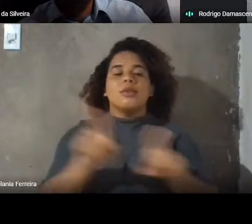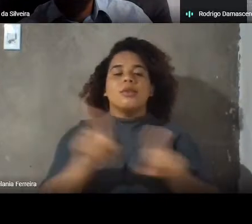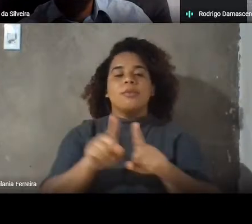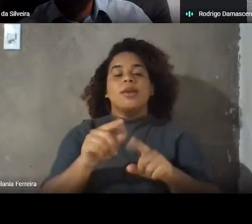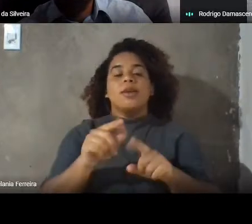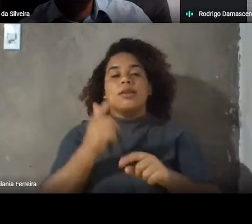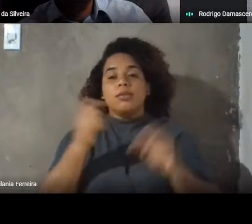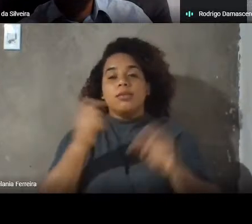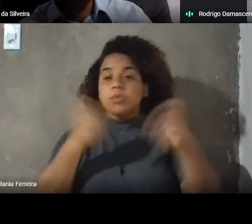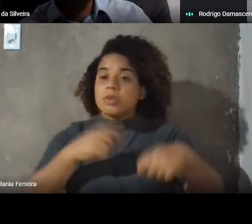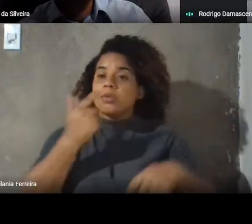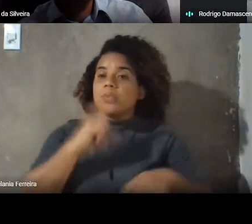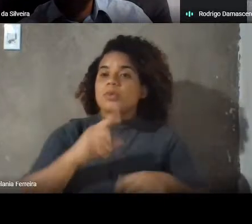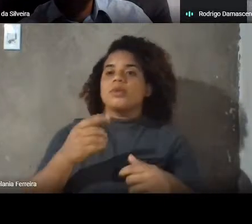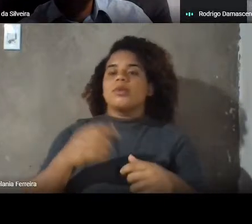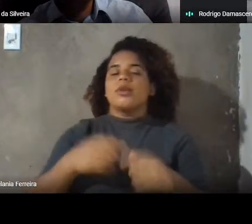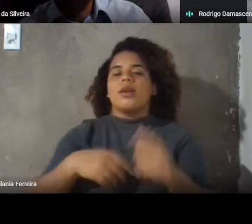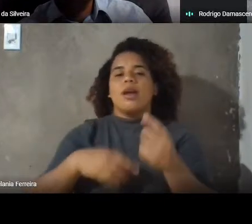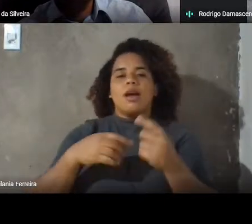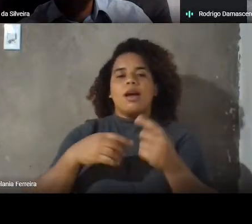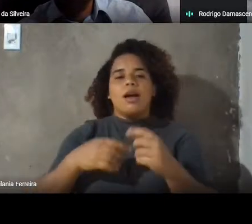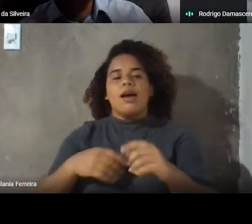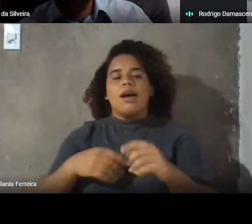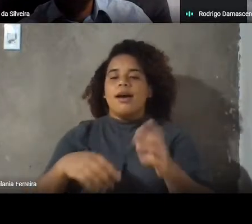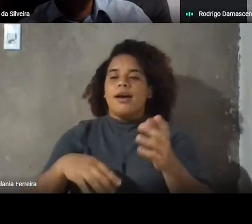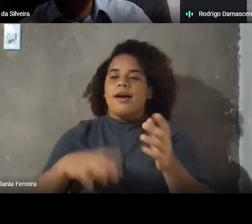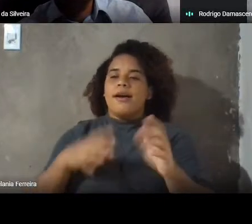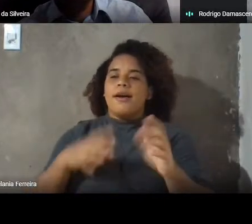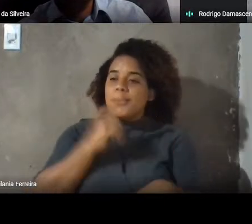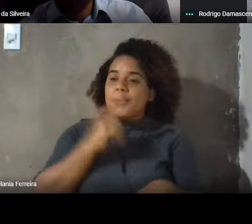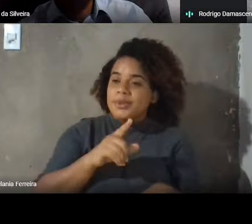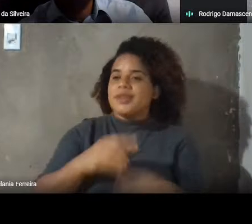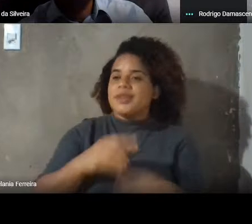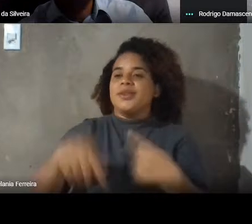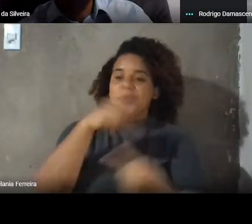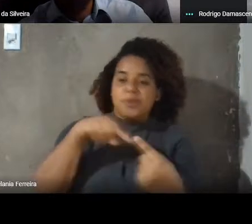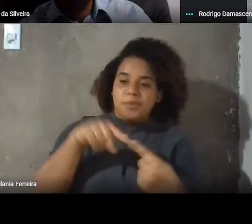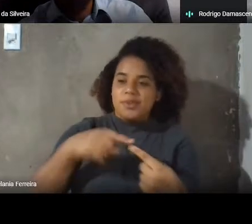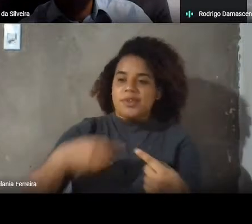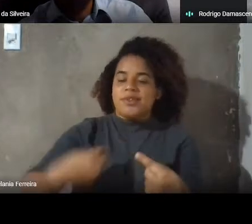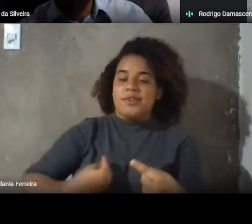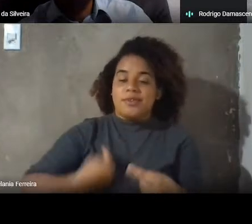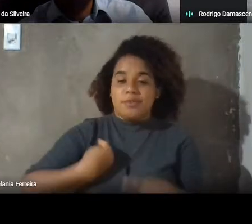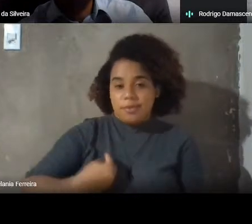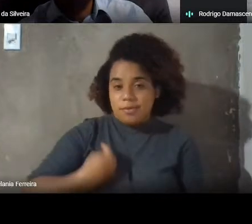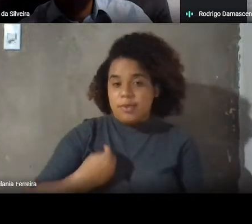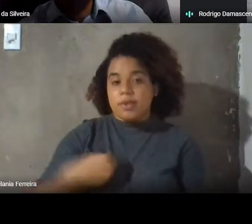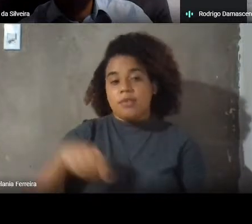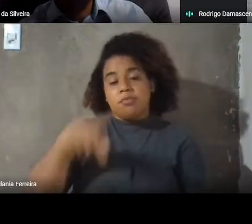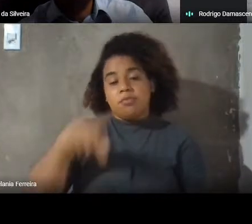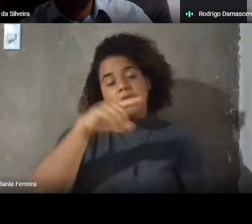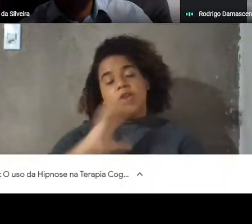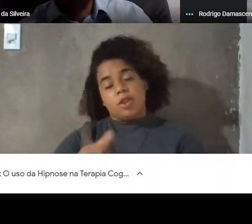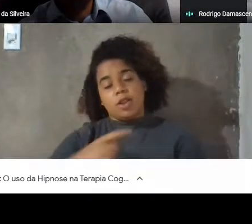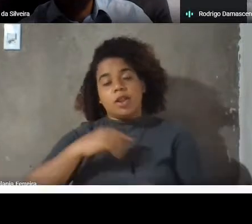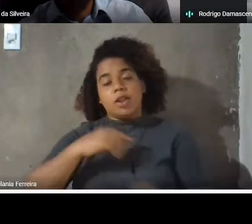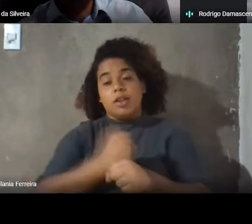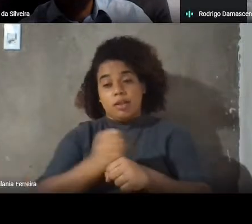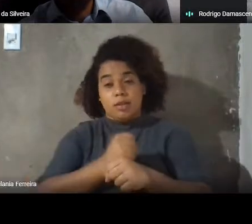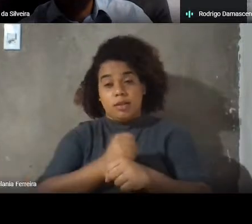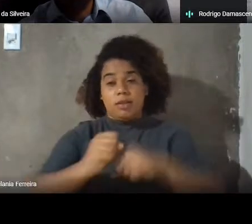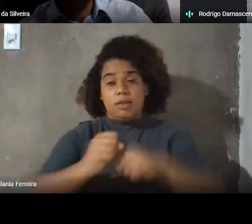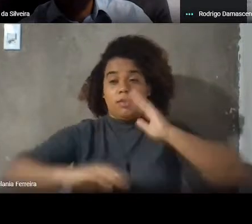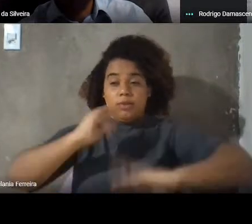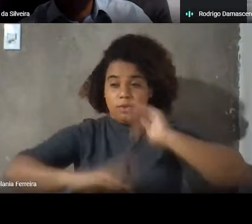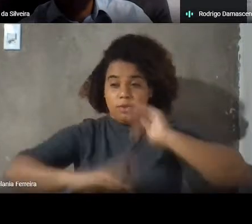atrás dos nossos objetivos. Você, ao longo desses 10, 11 anos aí de profissão, que tem essa carreira brilhante e hoje já